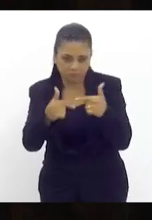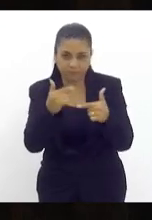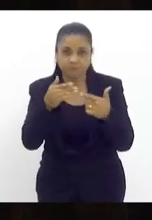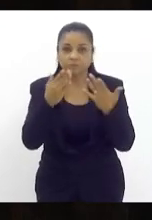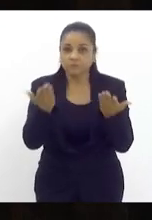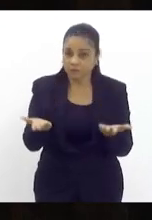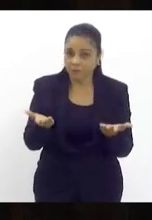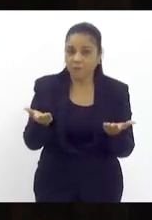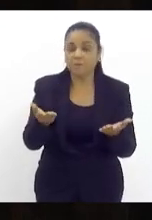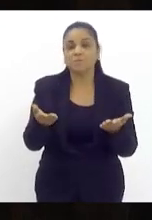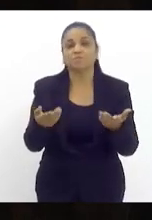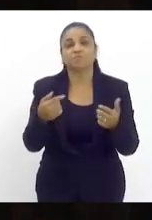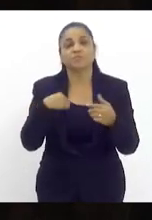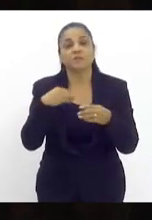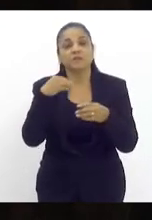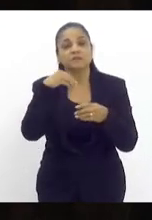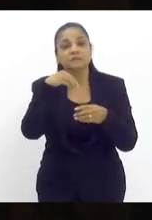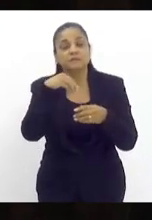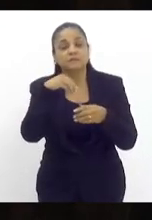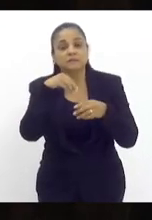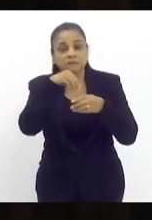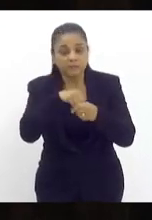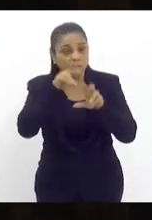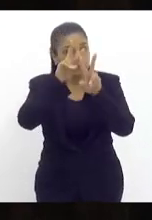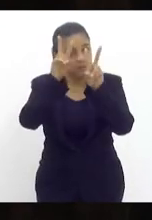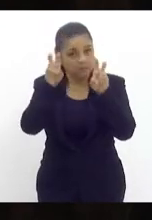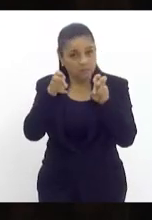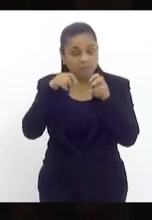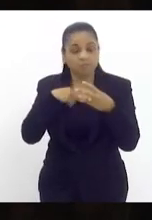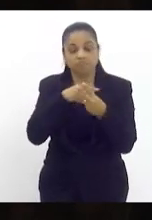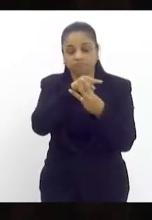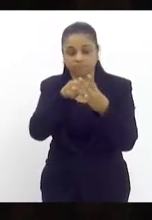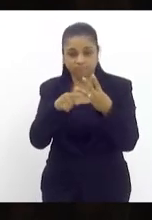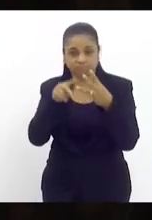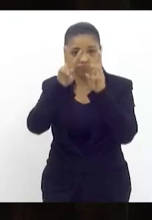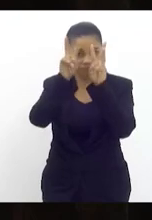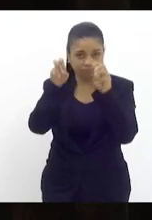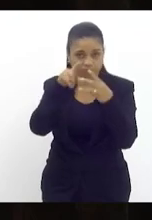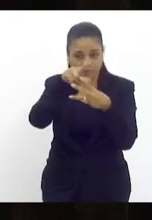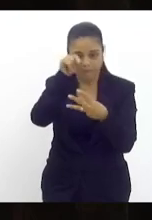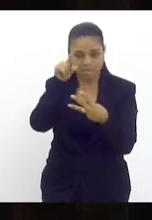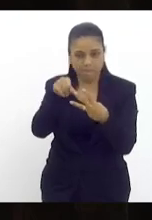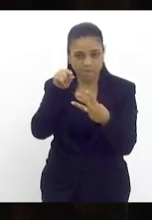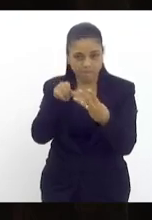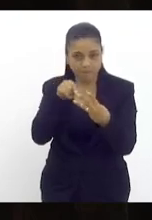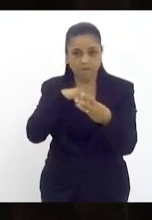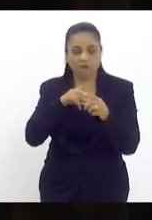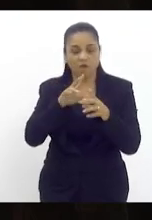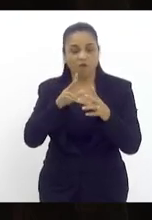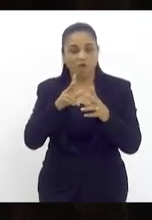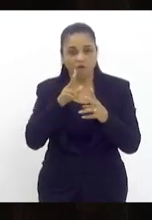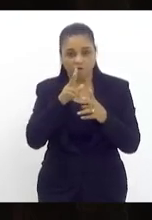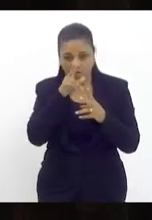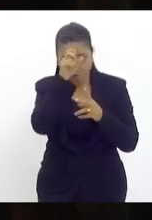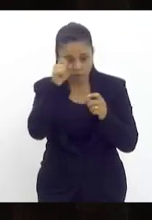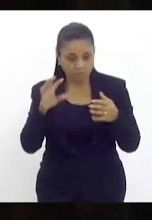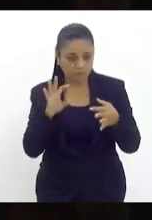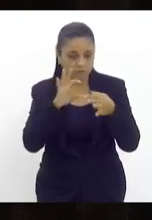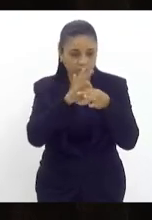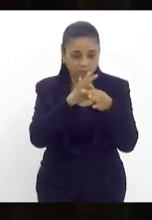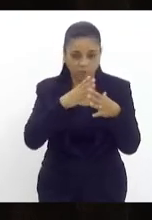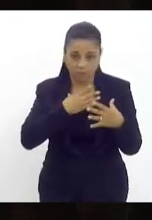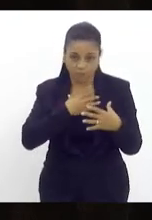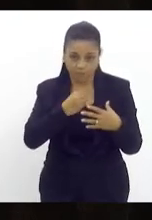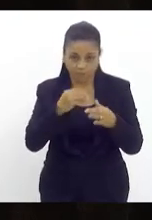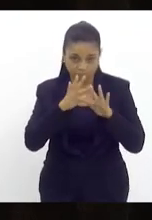Então, dentro disso, nós escolhemos 3 temas. Fortalecimento de vínculos familiares e o programa Famílias Fortes.